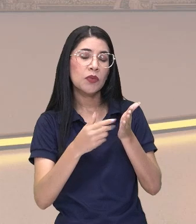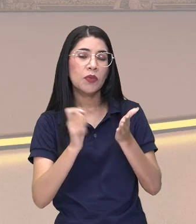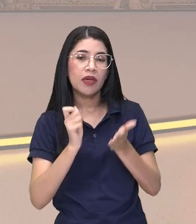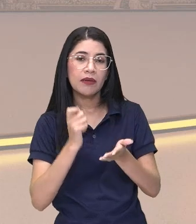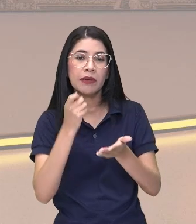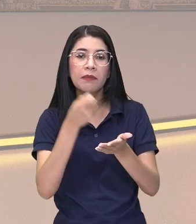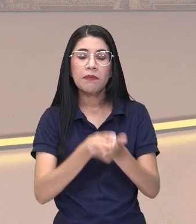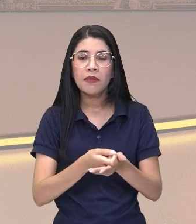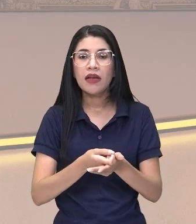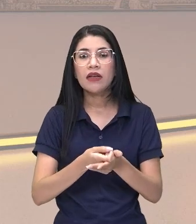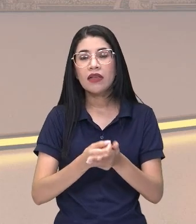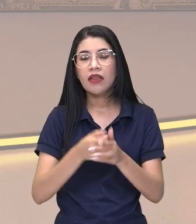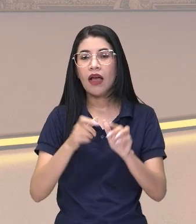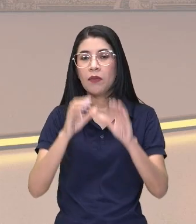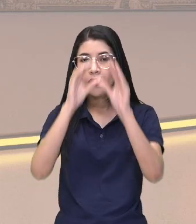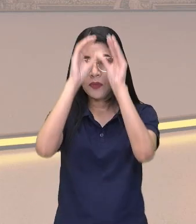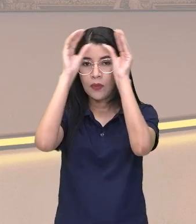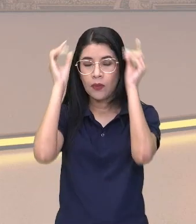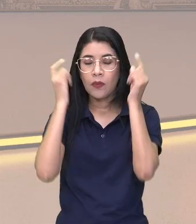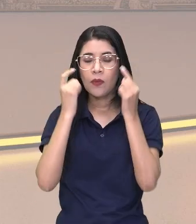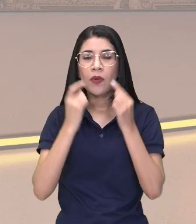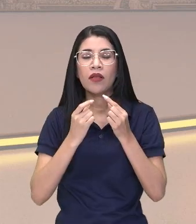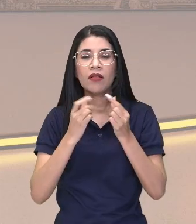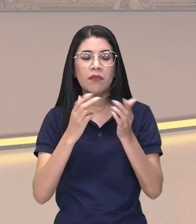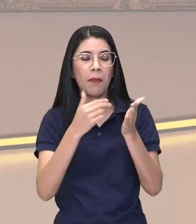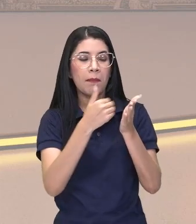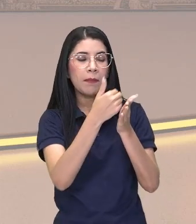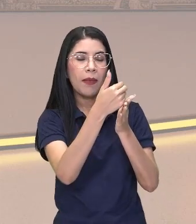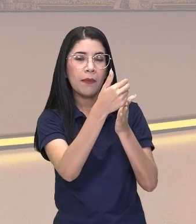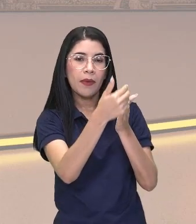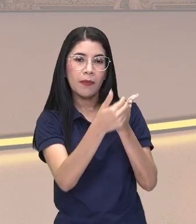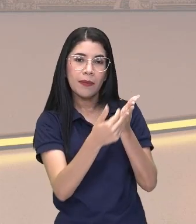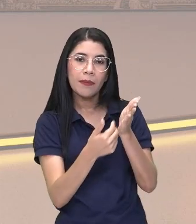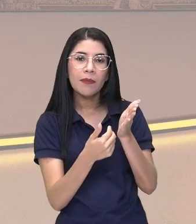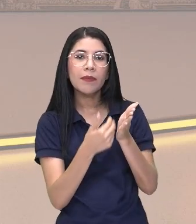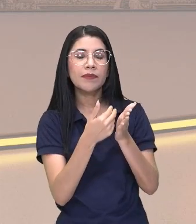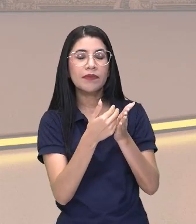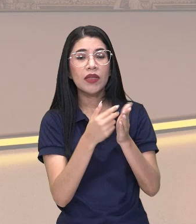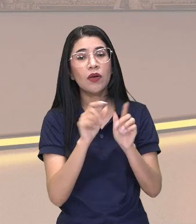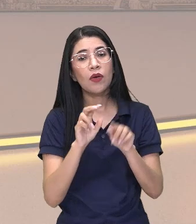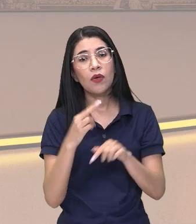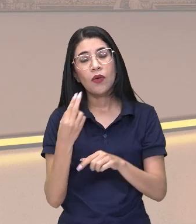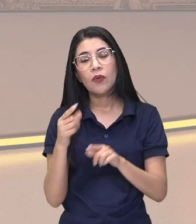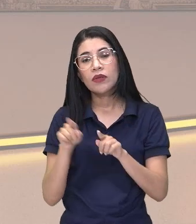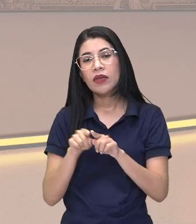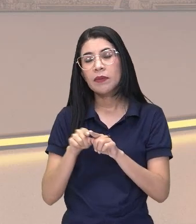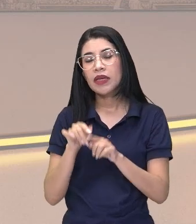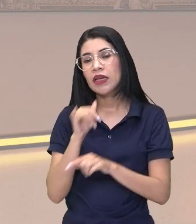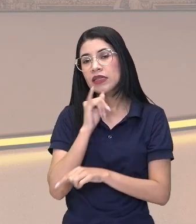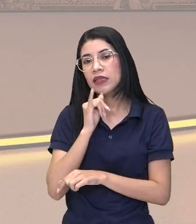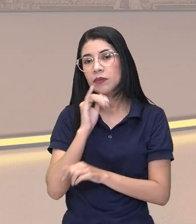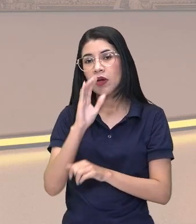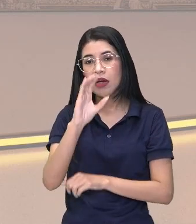para o Leonardo da Vinci, por exemplo, fazer um quadro, tá certo? Ou como a própria igreja fez